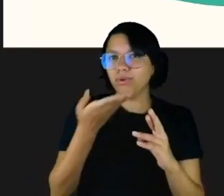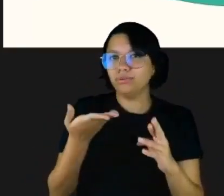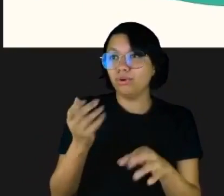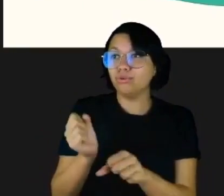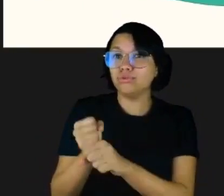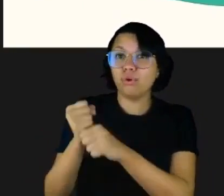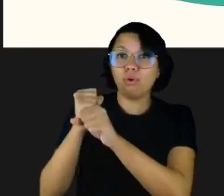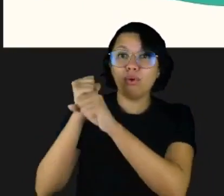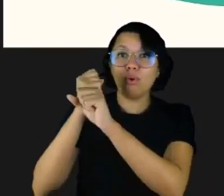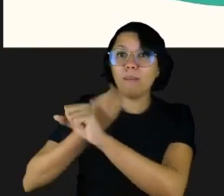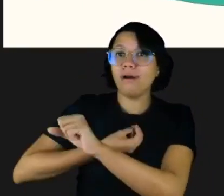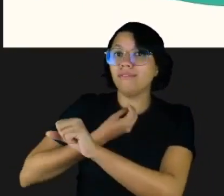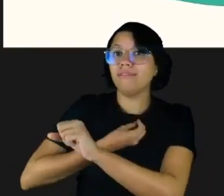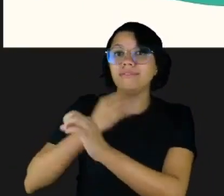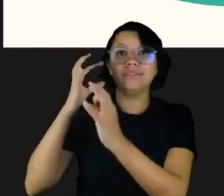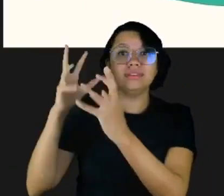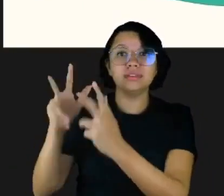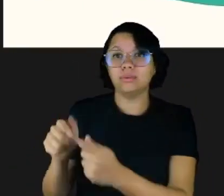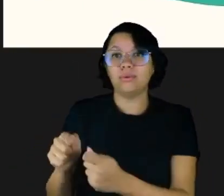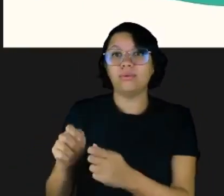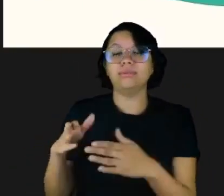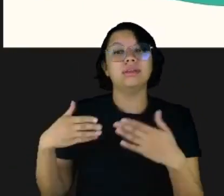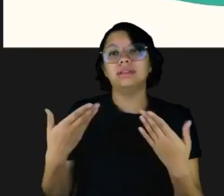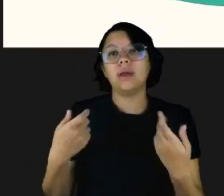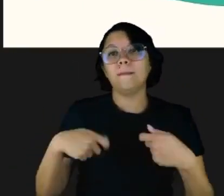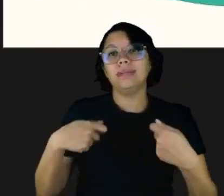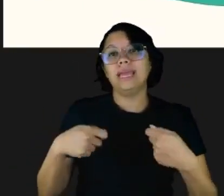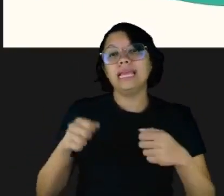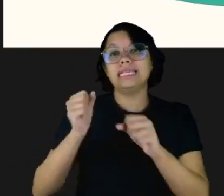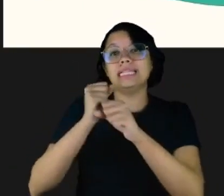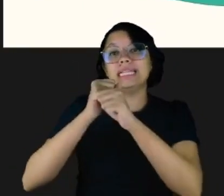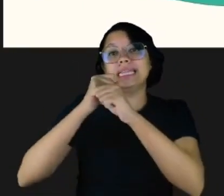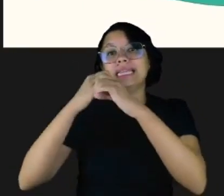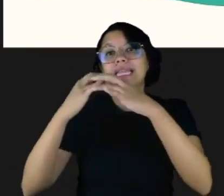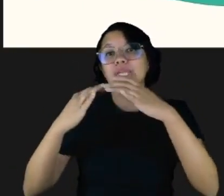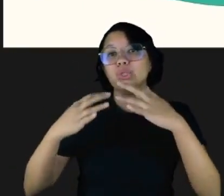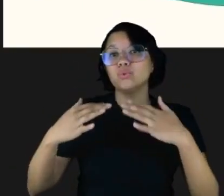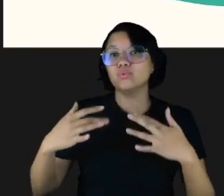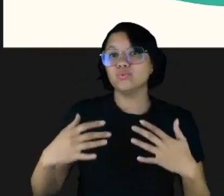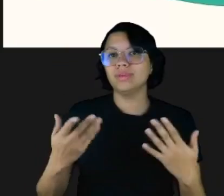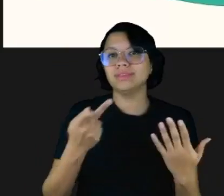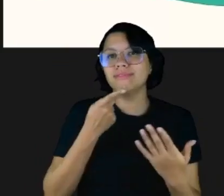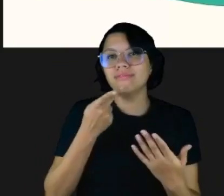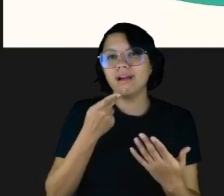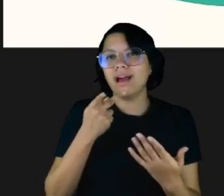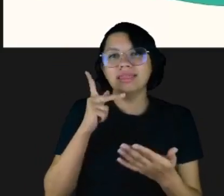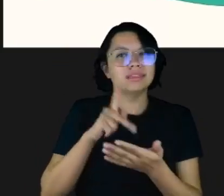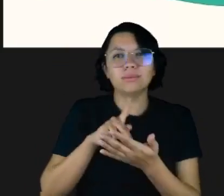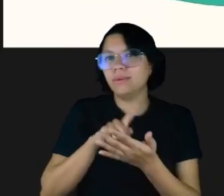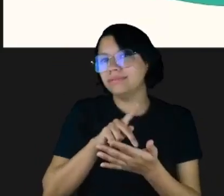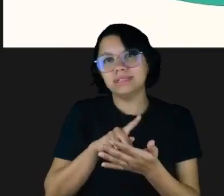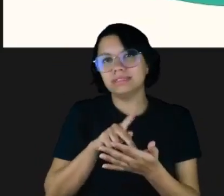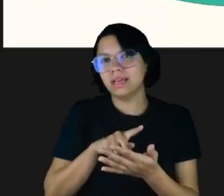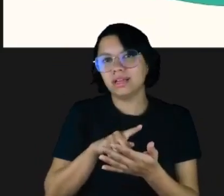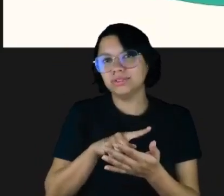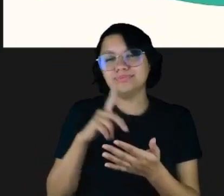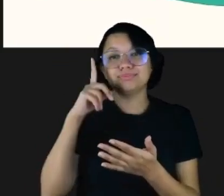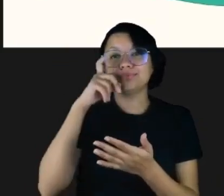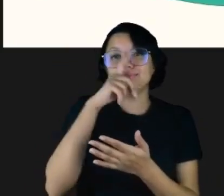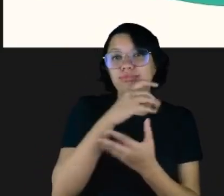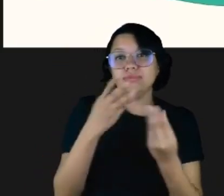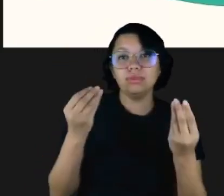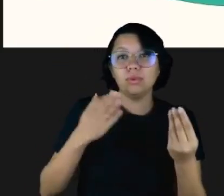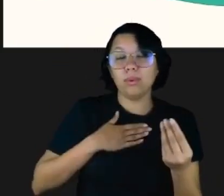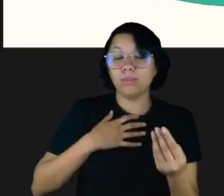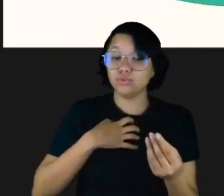uma vida inteira. Então a gente precisa desconstruir essas falas, que elas não são reais e dificultam muito a